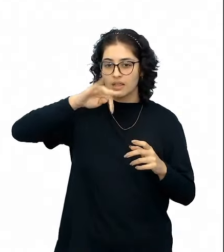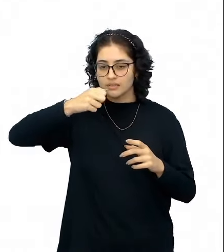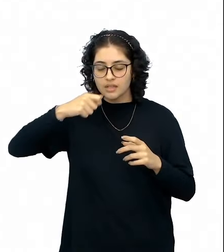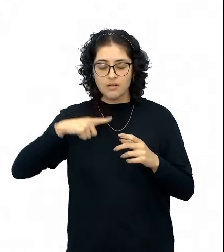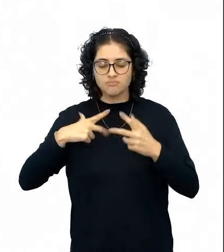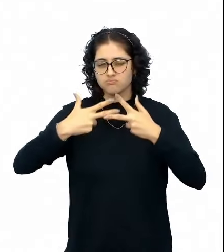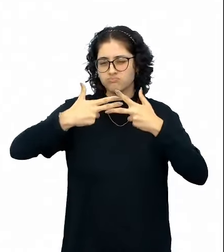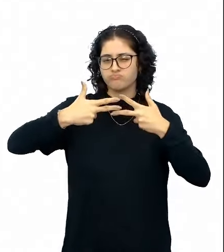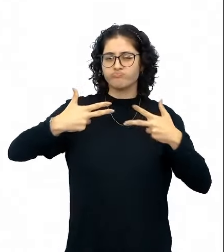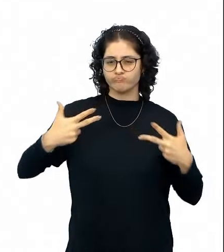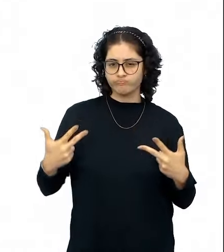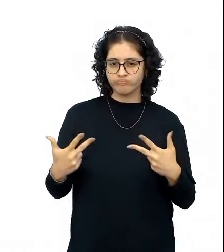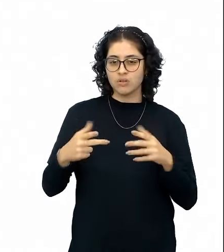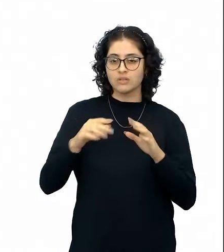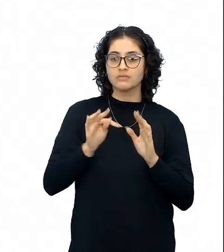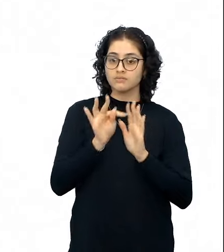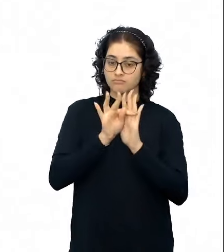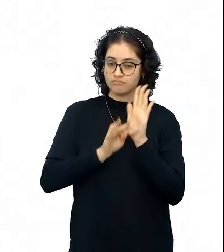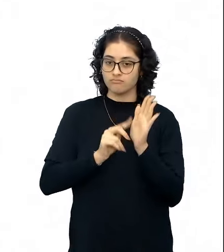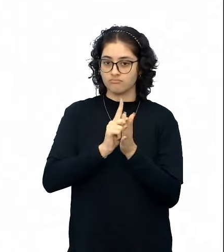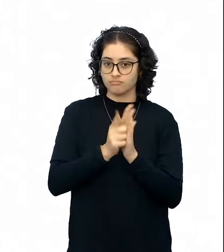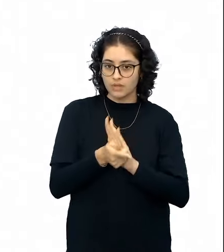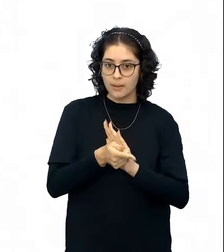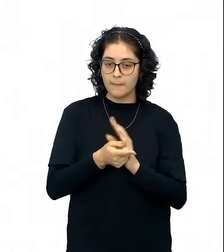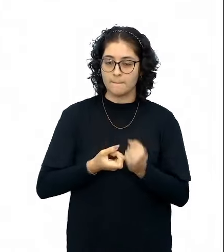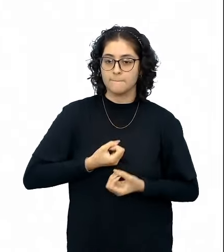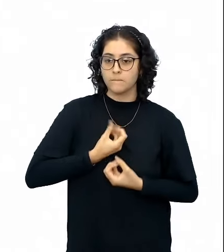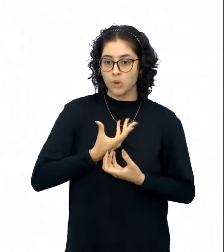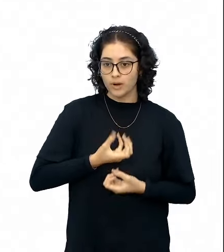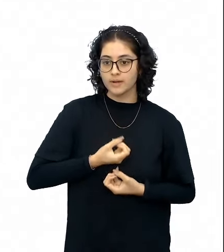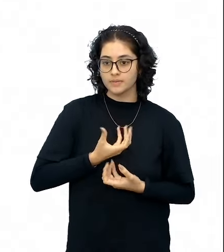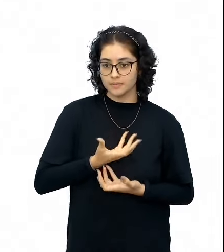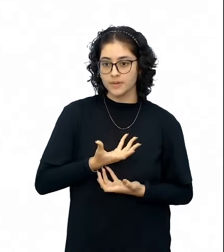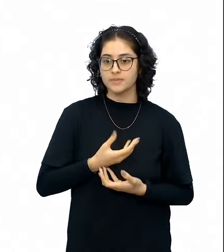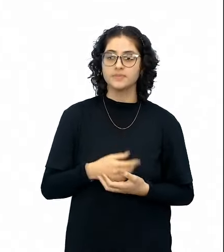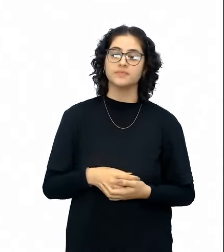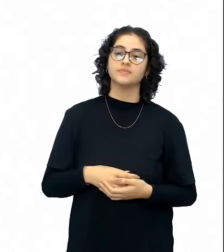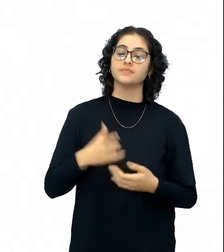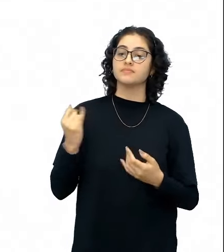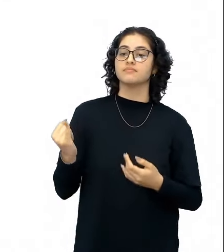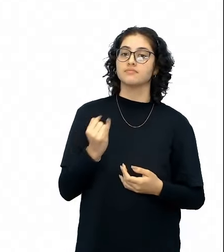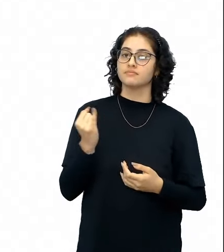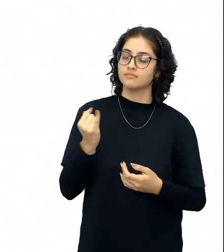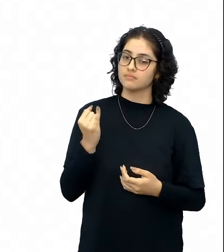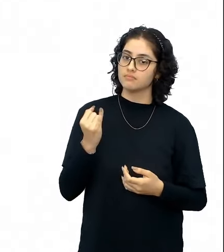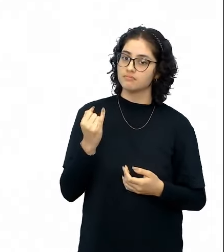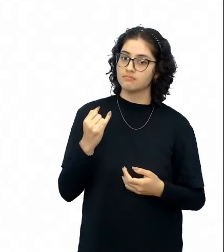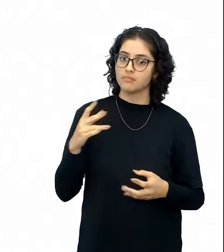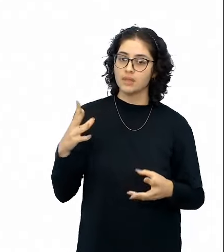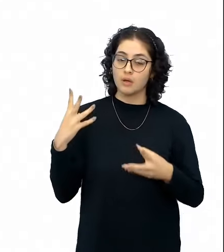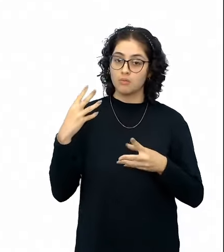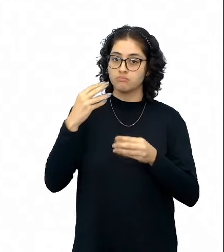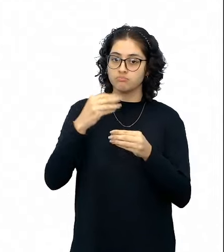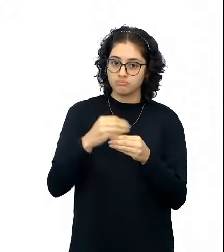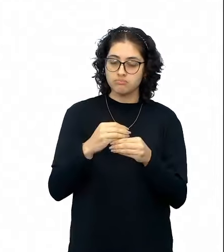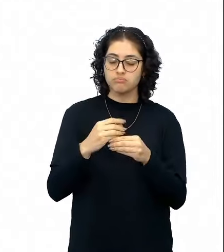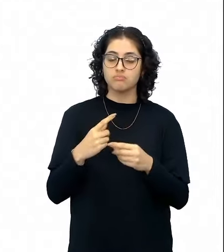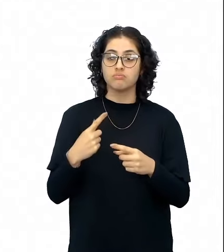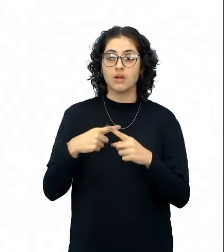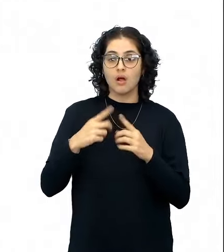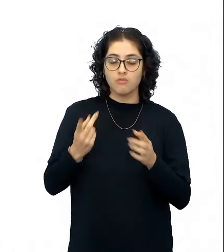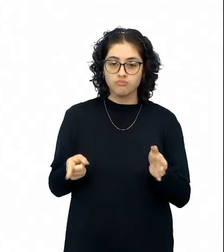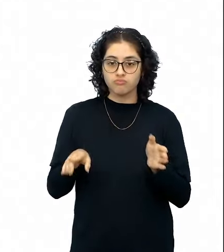e interpretar o gênero textual poema. E é importante ressaltar aqui, tem retomada do poema, isto é, para a